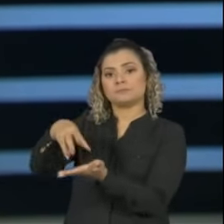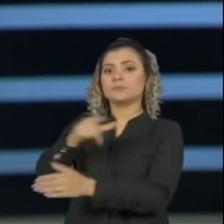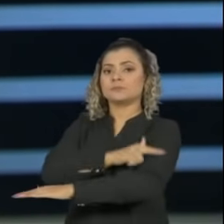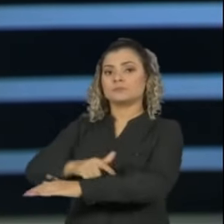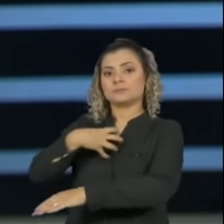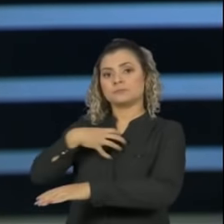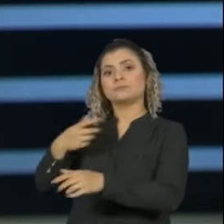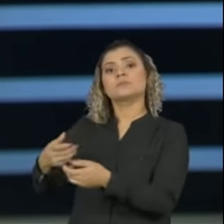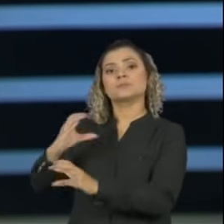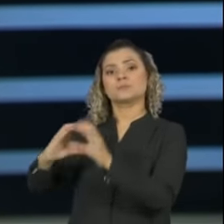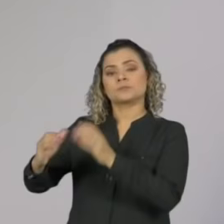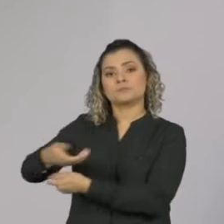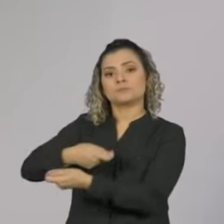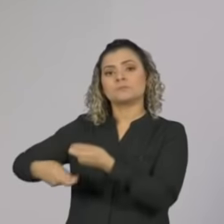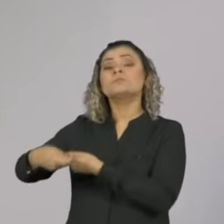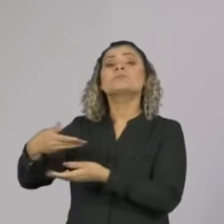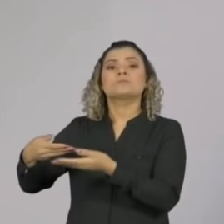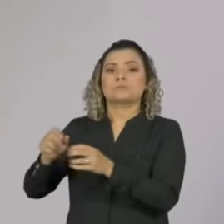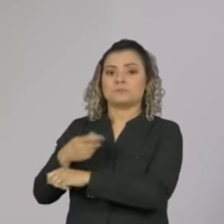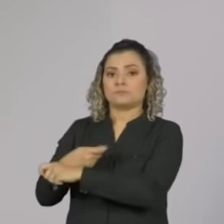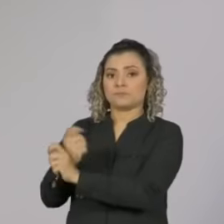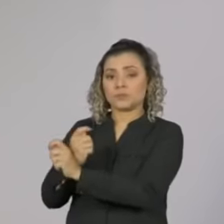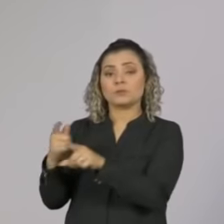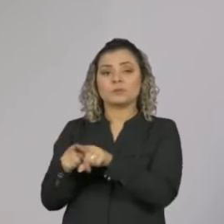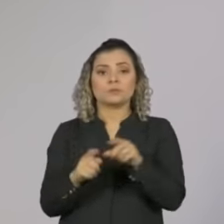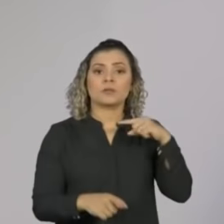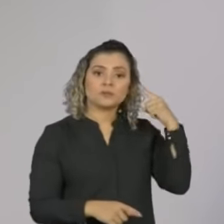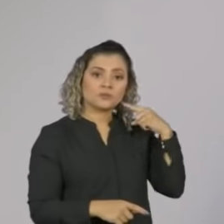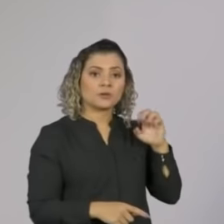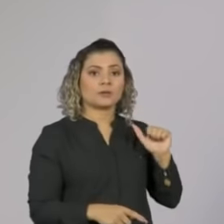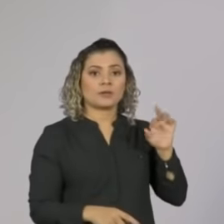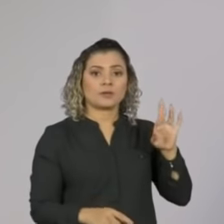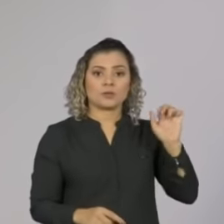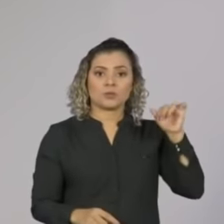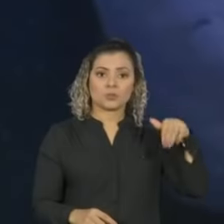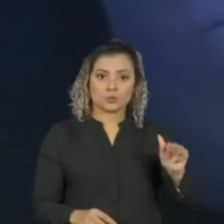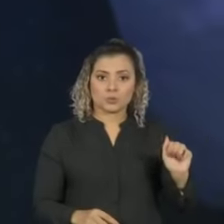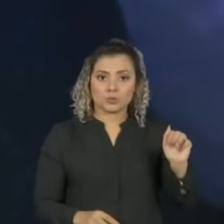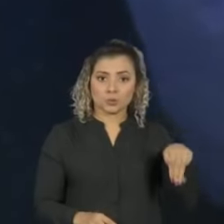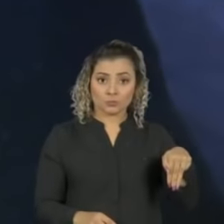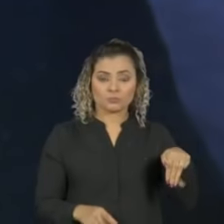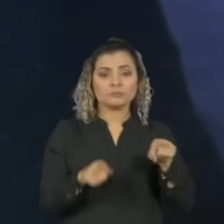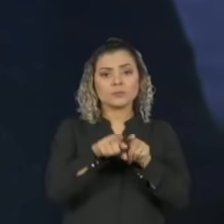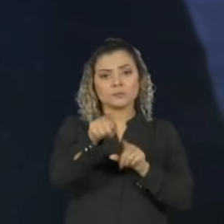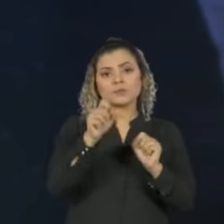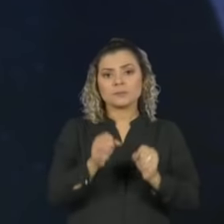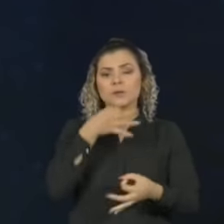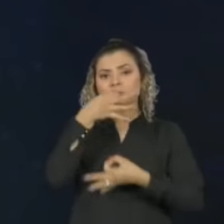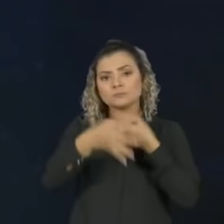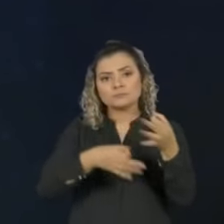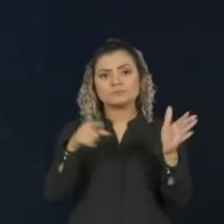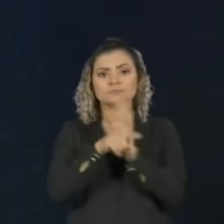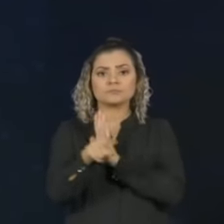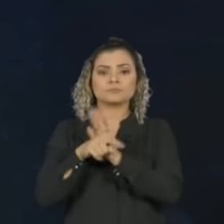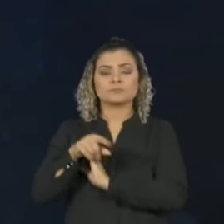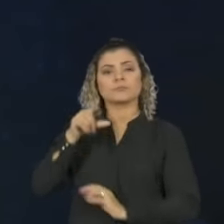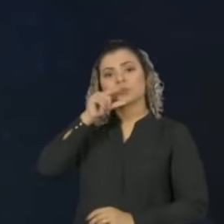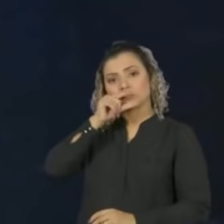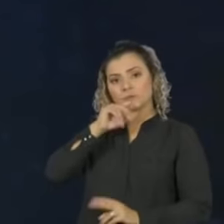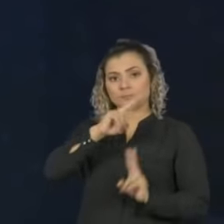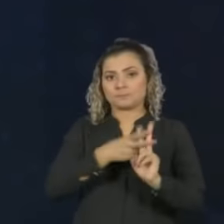Comportamento e Mídia da PUC, e o advogado e ex-deputado federal Ayrton Soares. E lembrando que você pode fazer comentários pelo Twitter